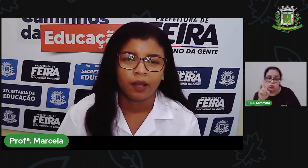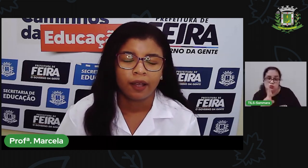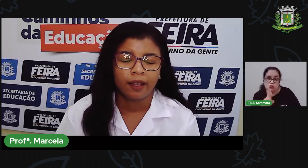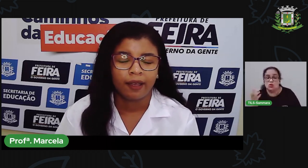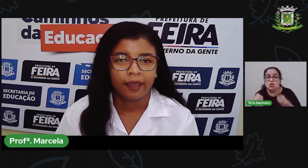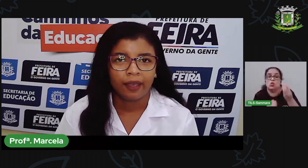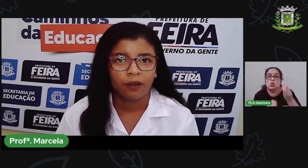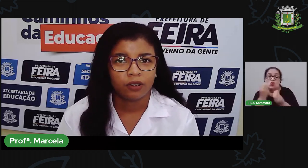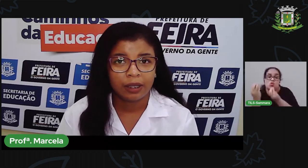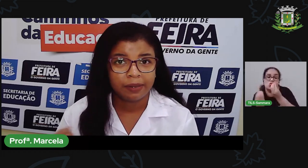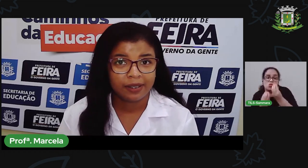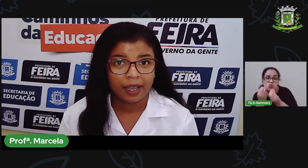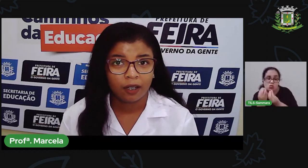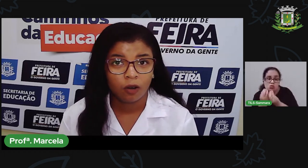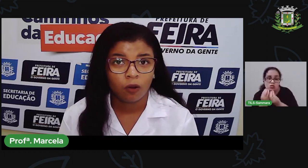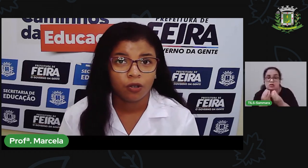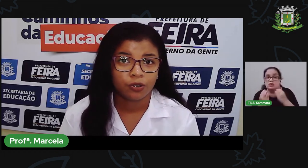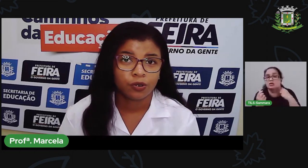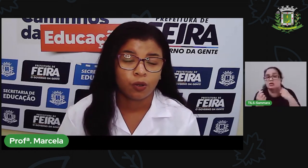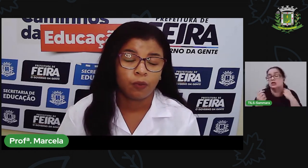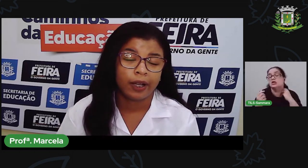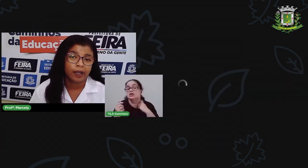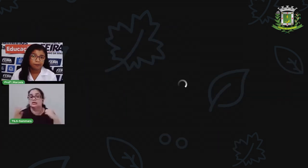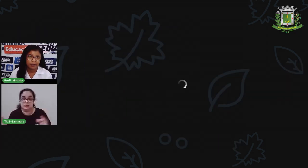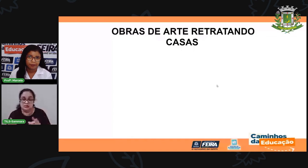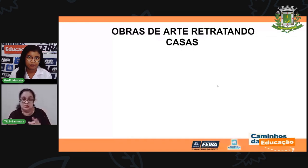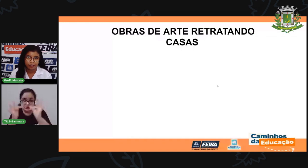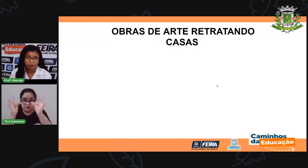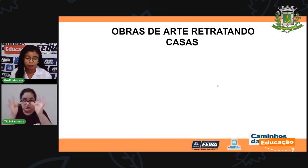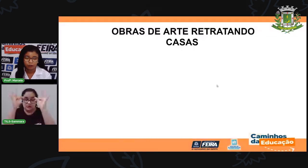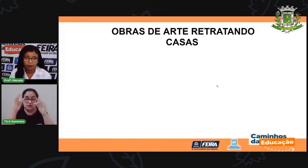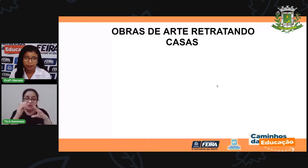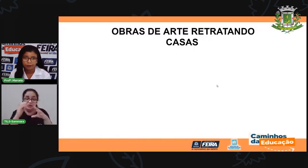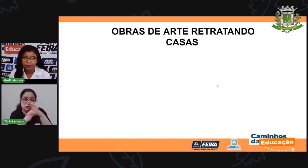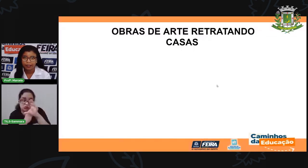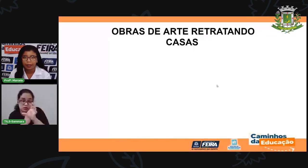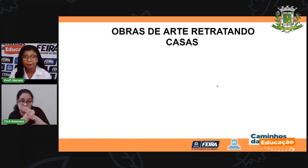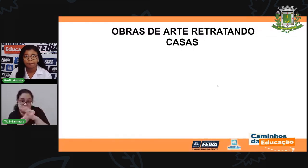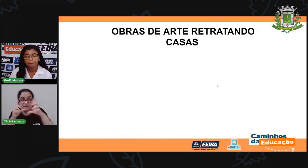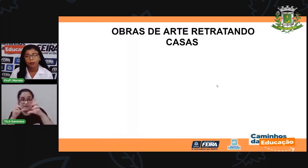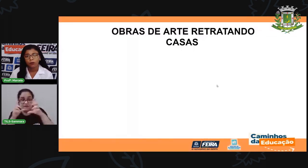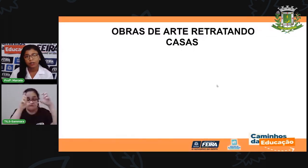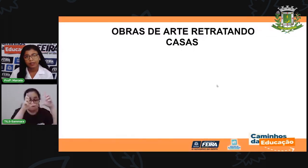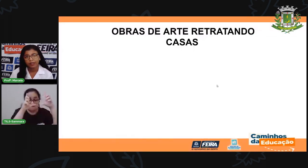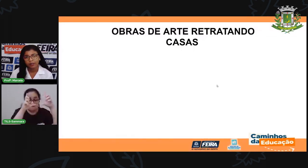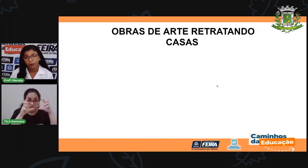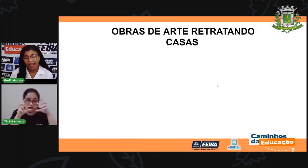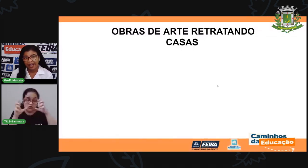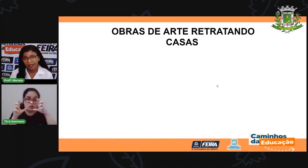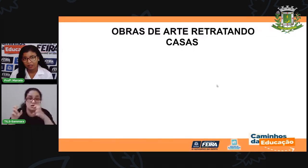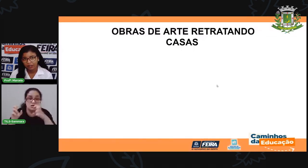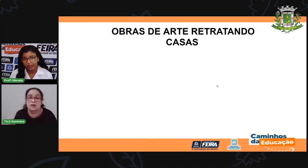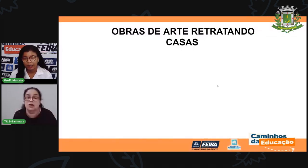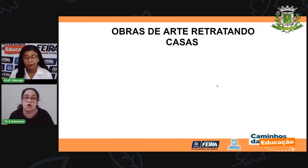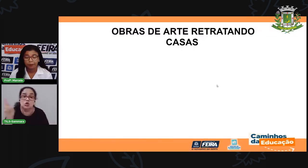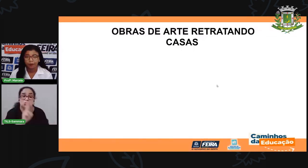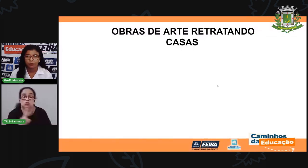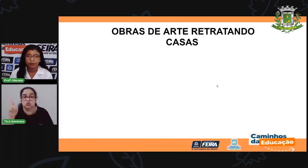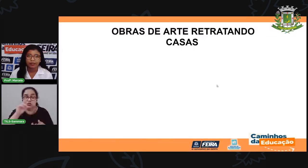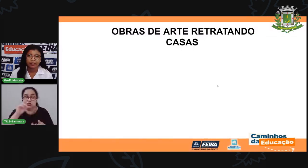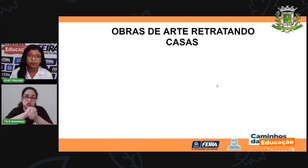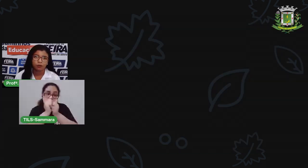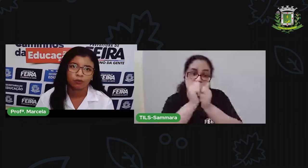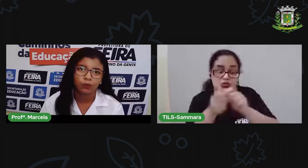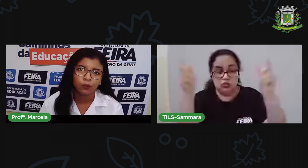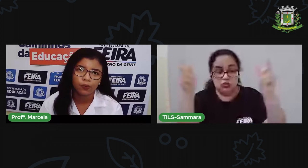elementos tecnológicos. Como a câmera pra fazer uma fotografia. Utilizam argila pra